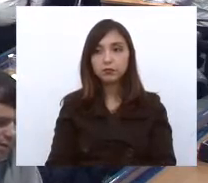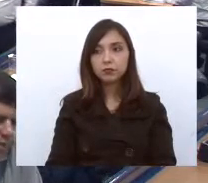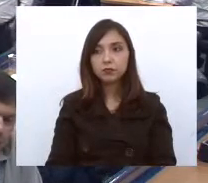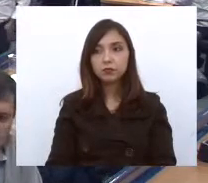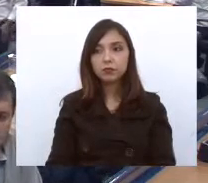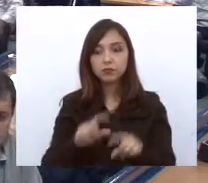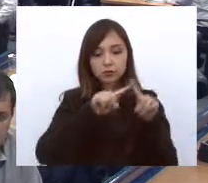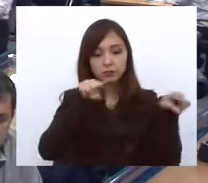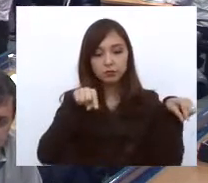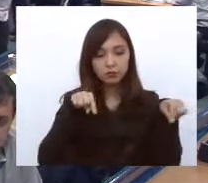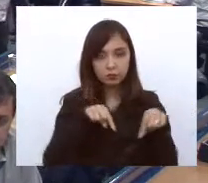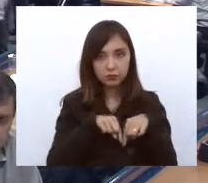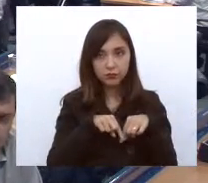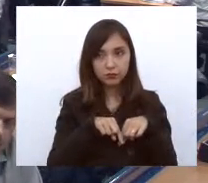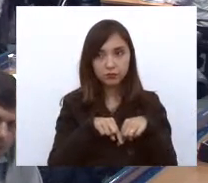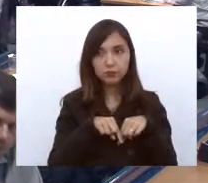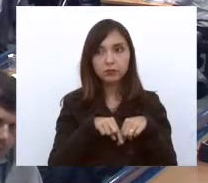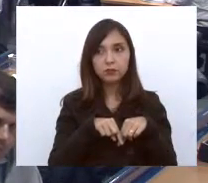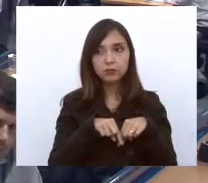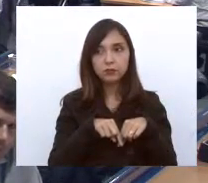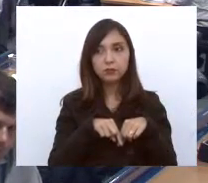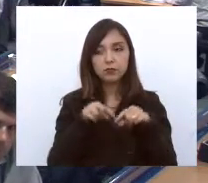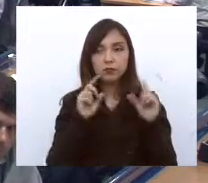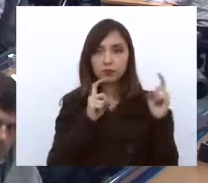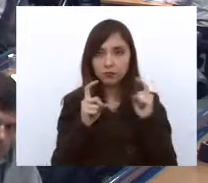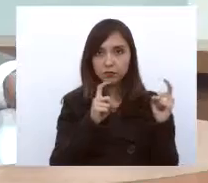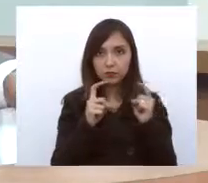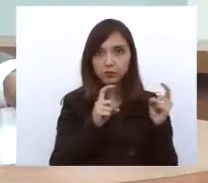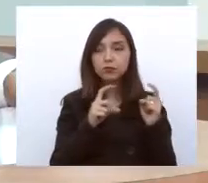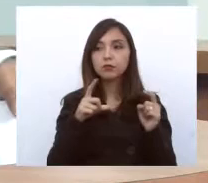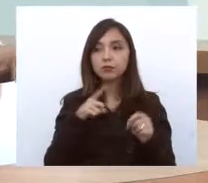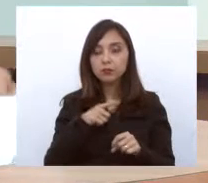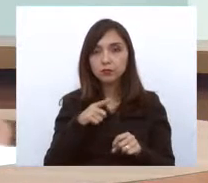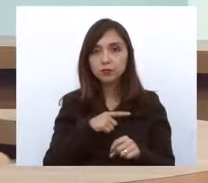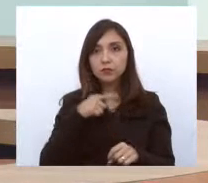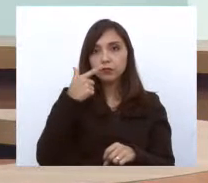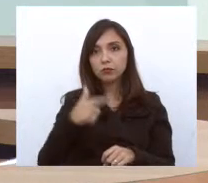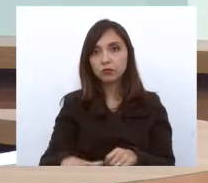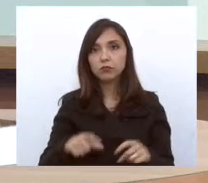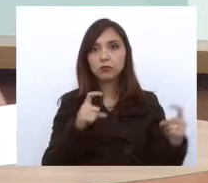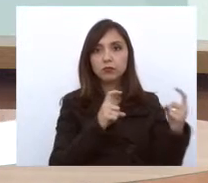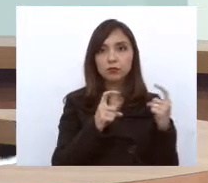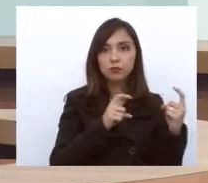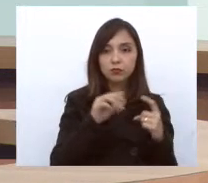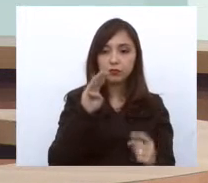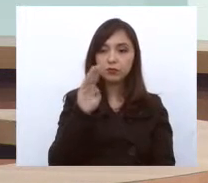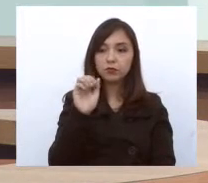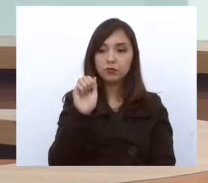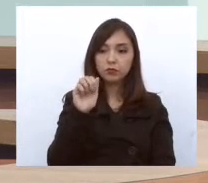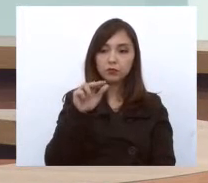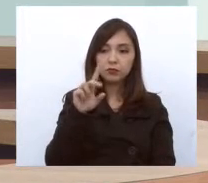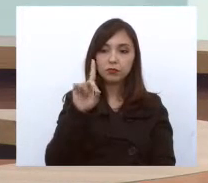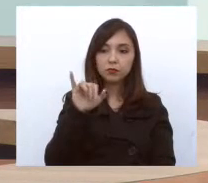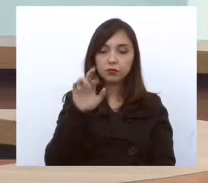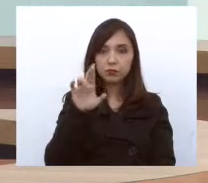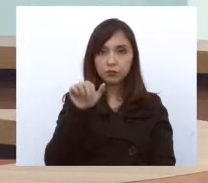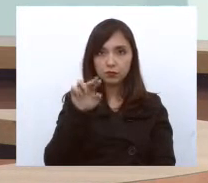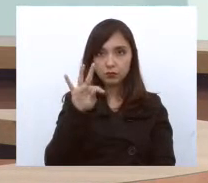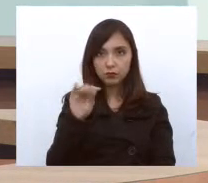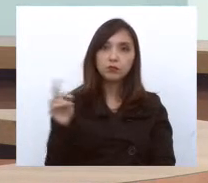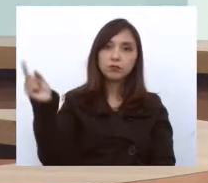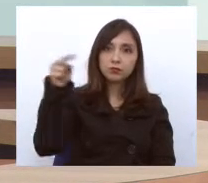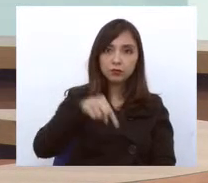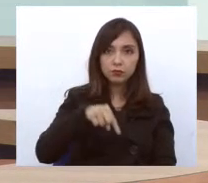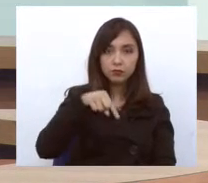na sala de reunião, senhor presidente, nós teremos mais uma reunião com a Bandeirante Energia, onde ela virá fazer